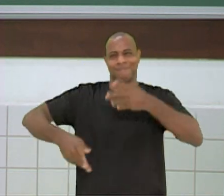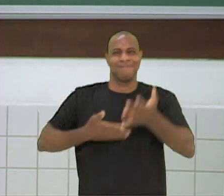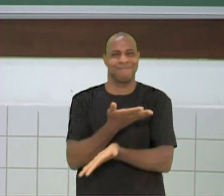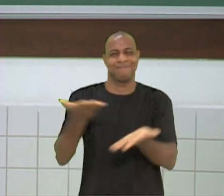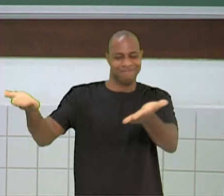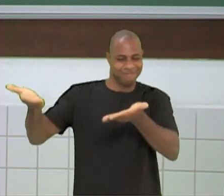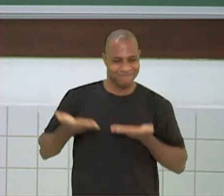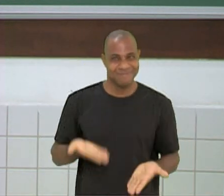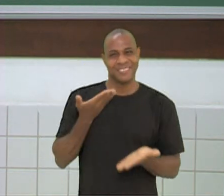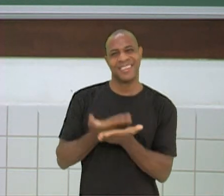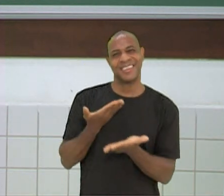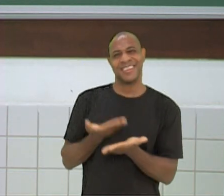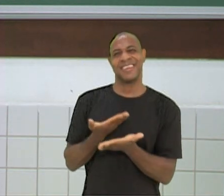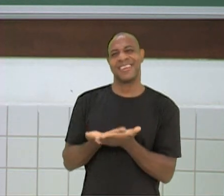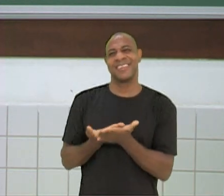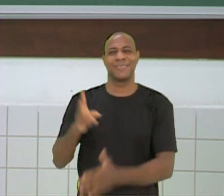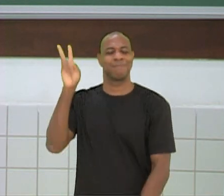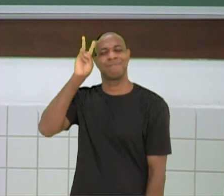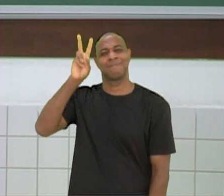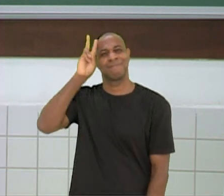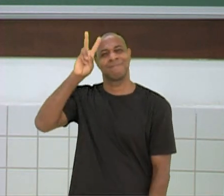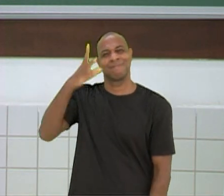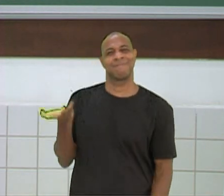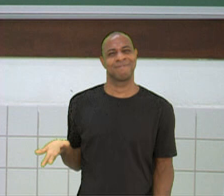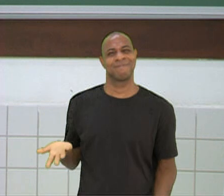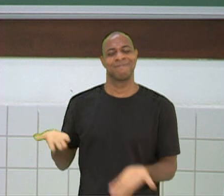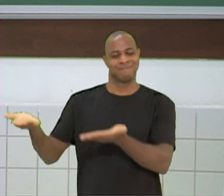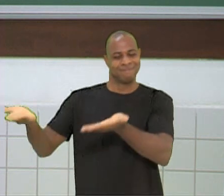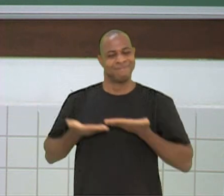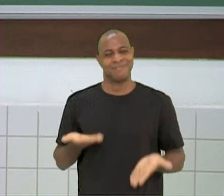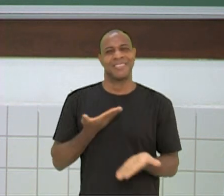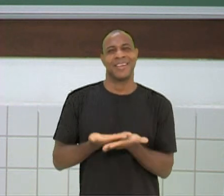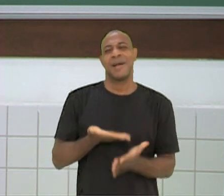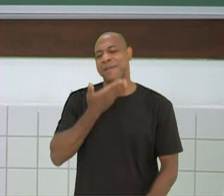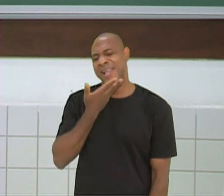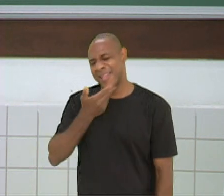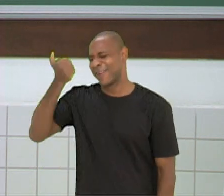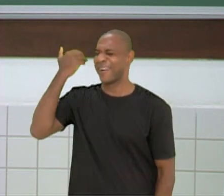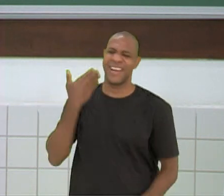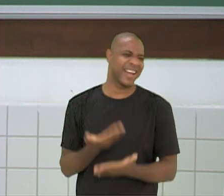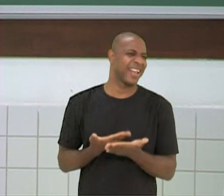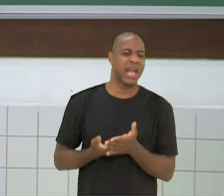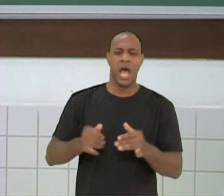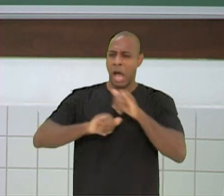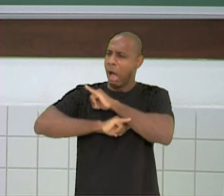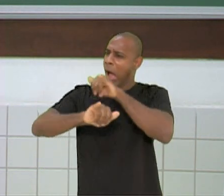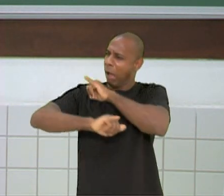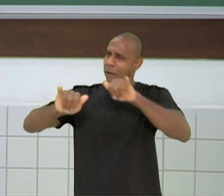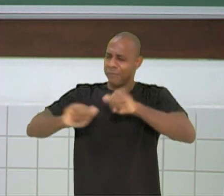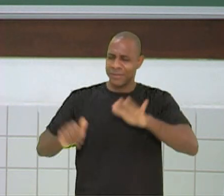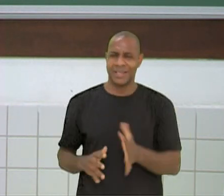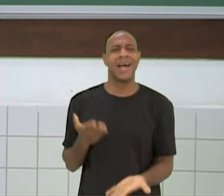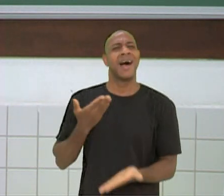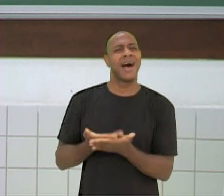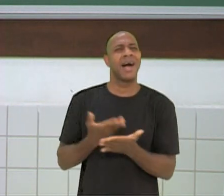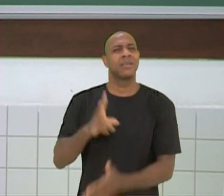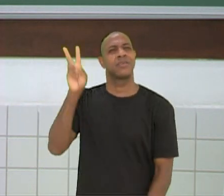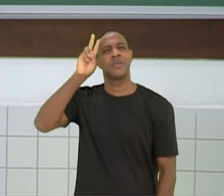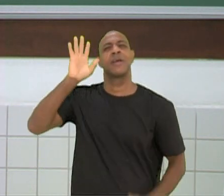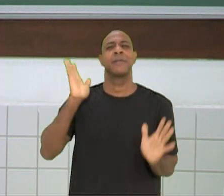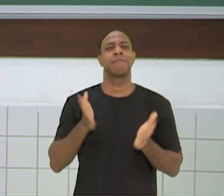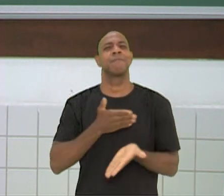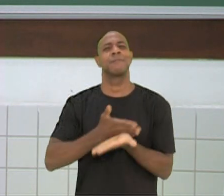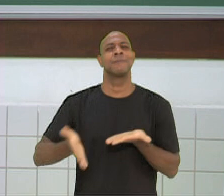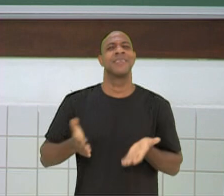povo! Bem-vindos a mais uma aula de história, bem-vindos à melhor aula. Avisa todo mundo, a aula de história está